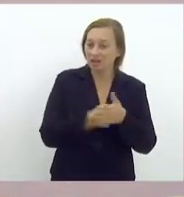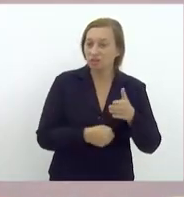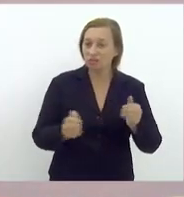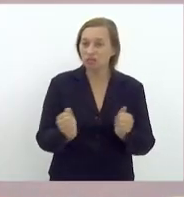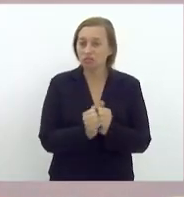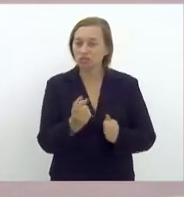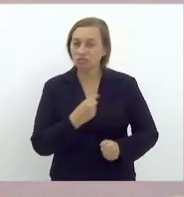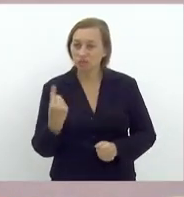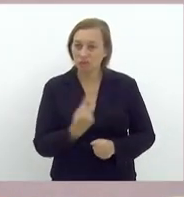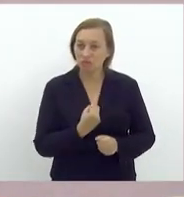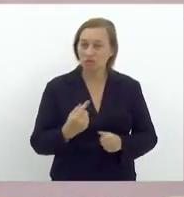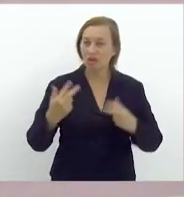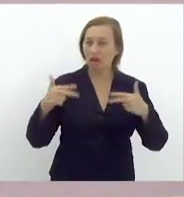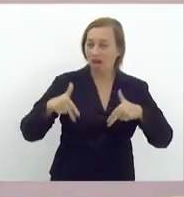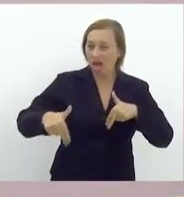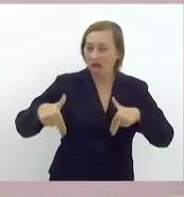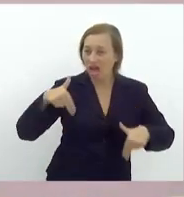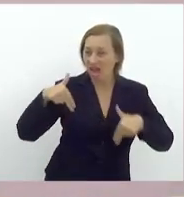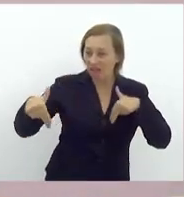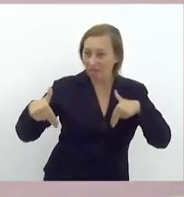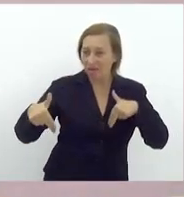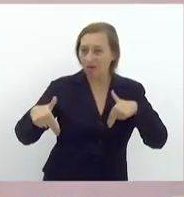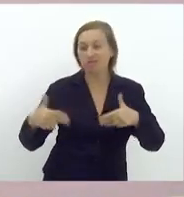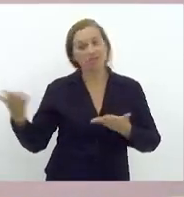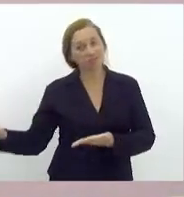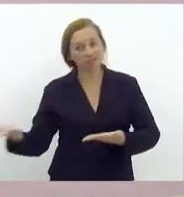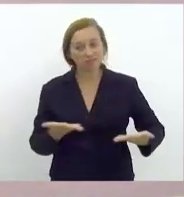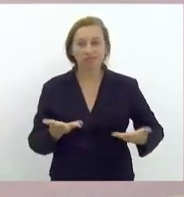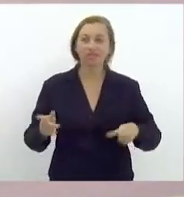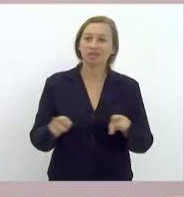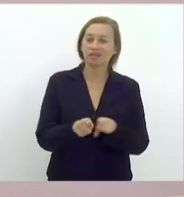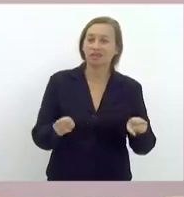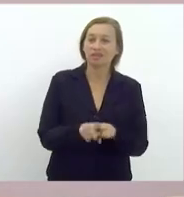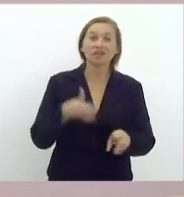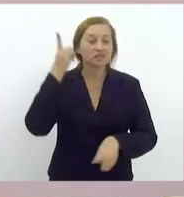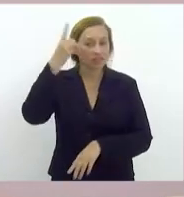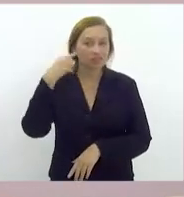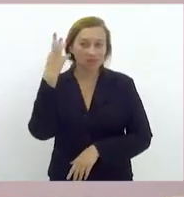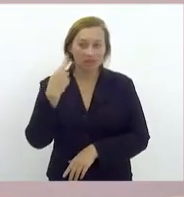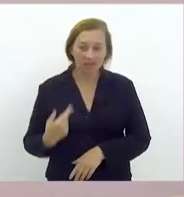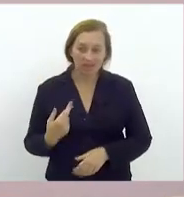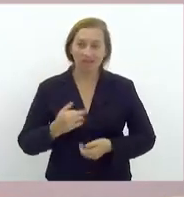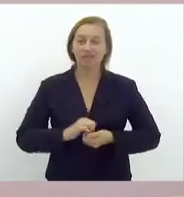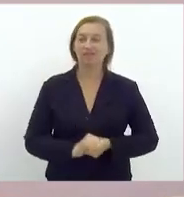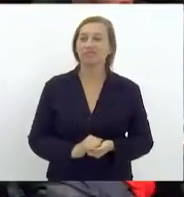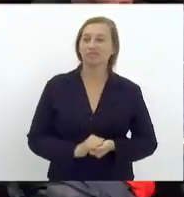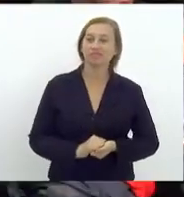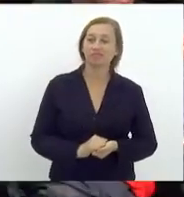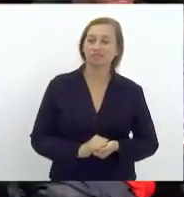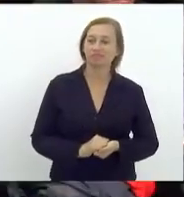em Praia do hip hop Então queria chamar aqui para comprar uma mesa também a deputada Renata Souza